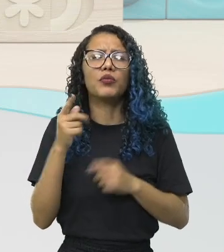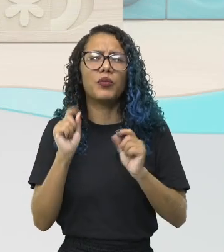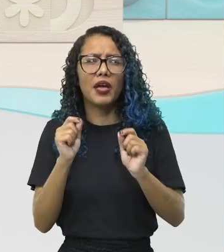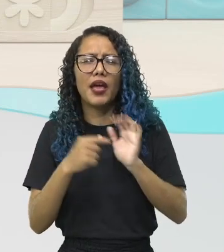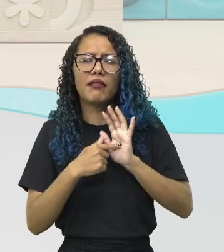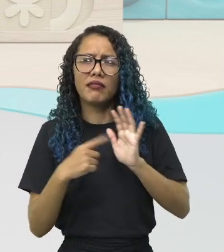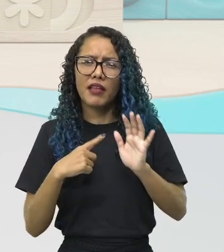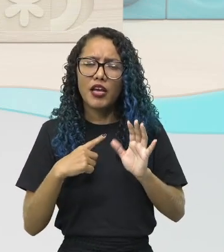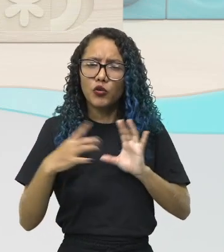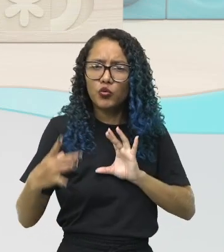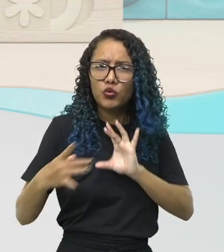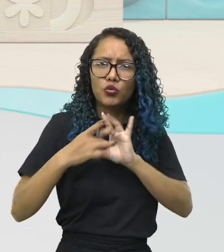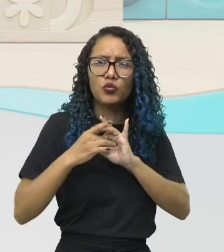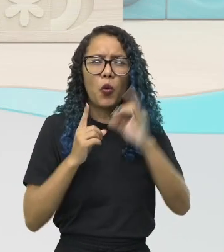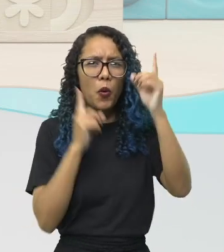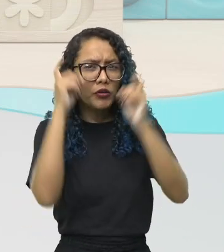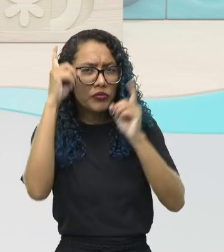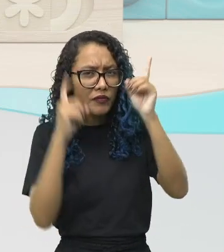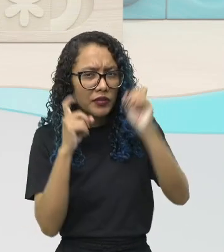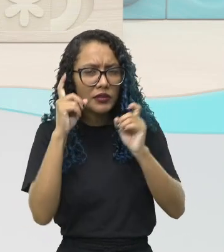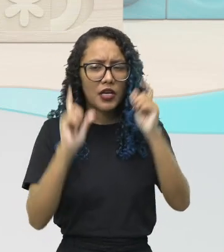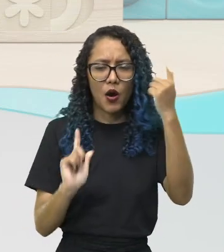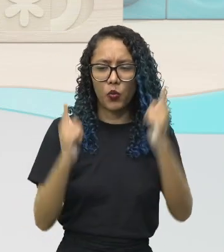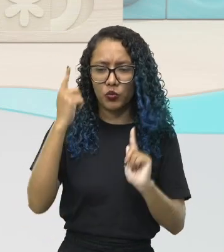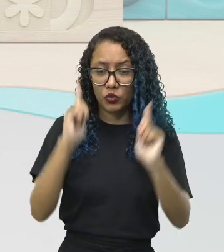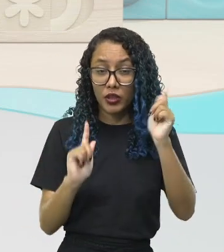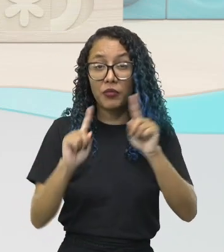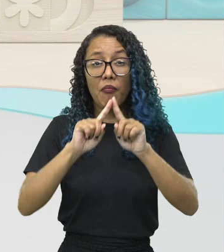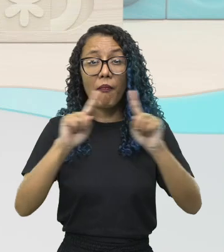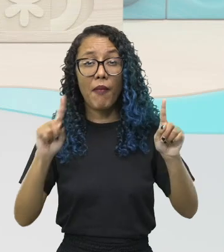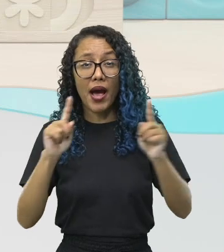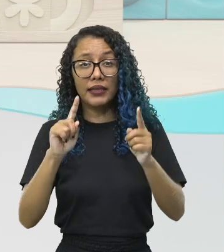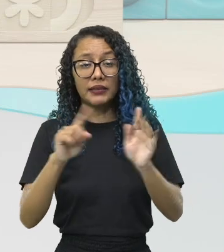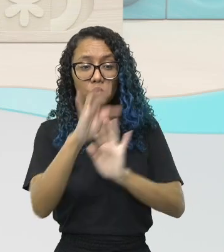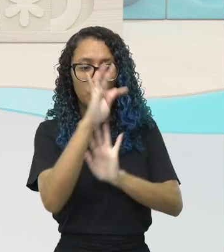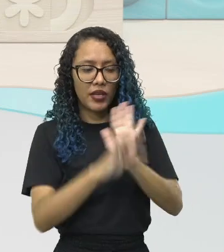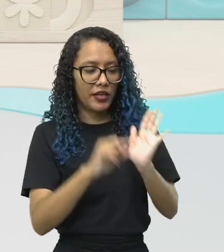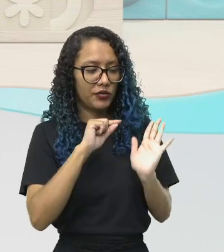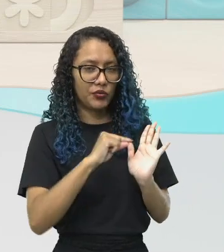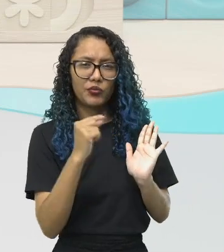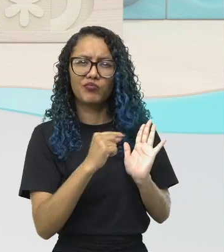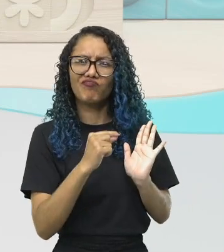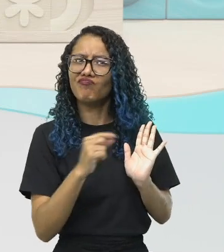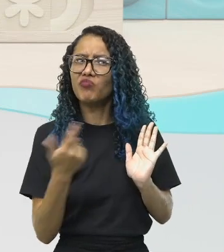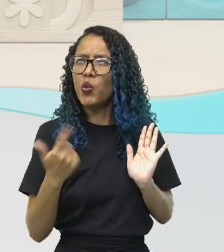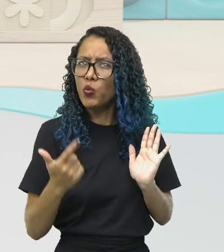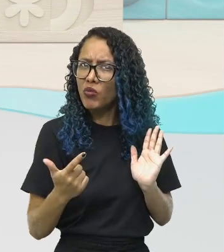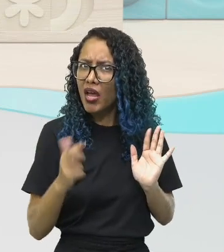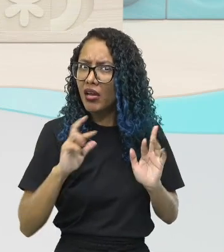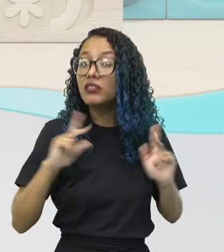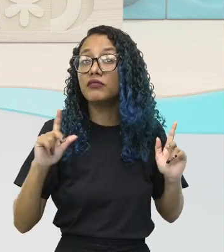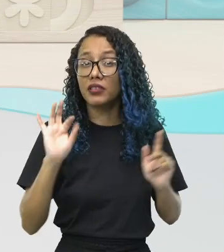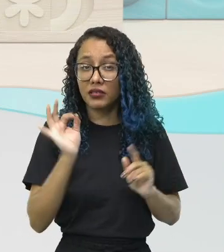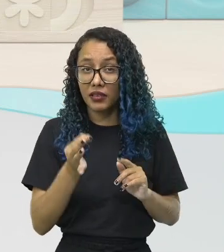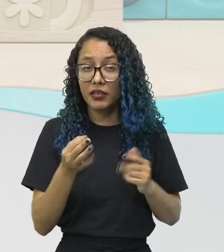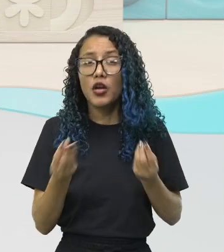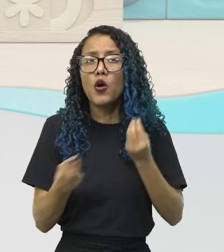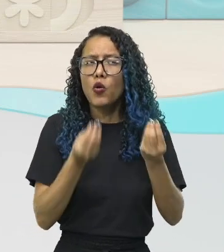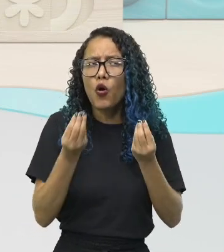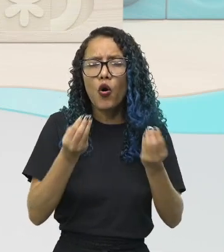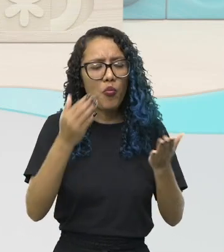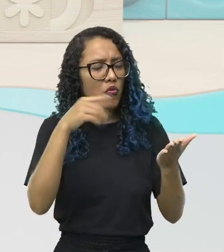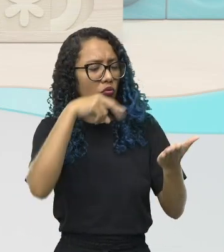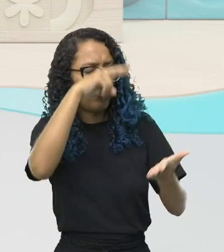a expressão facial, né? Já no texto não entra. Quem é que vai ajudar a dar essa